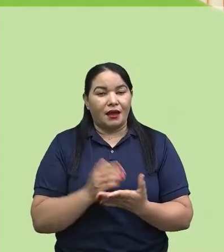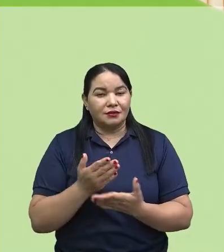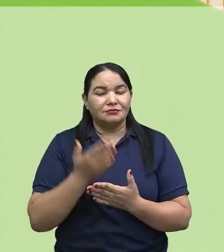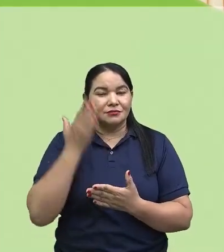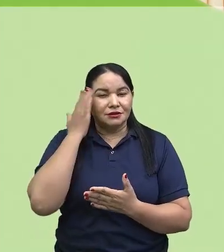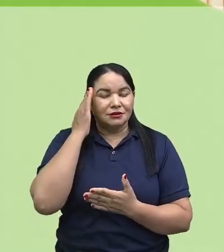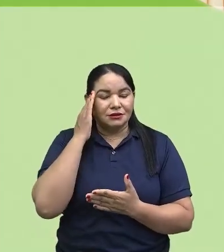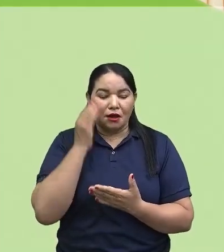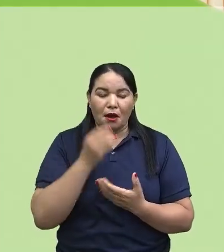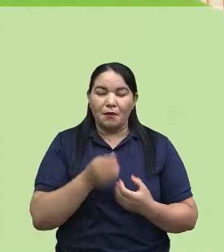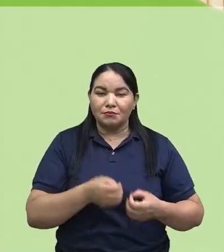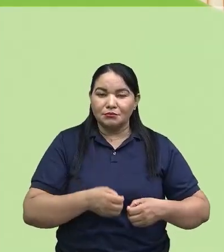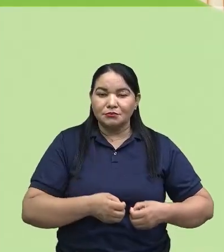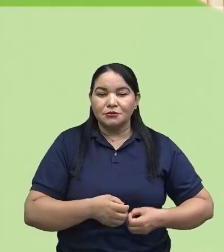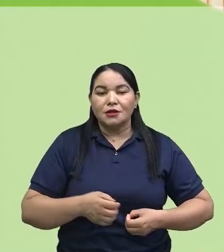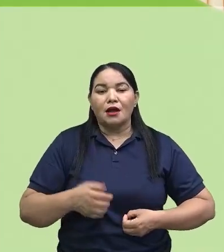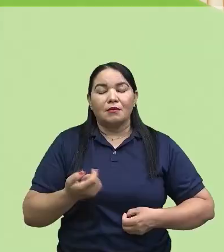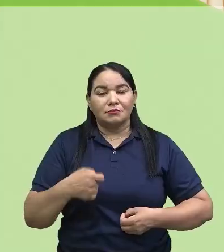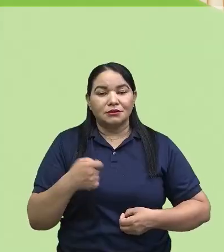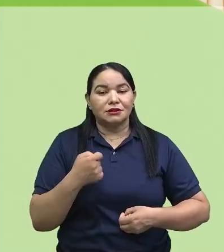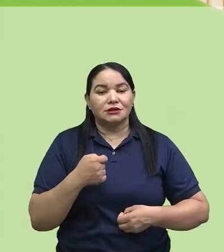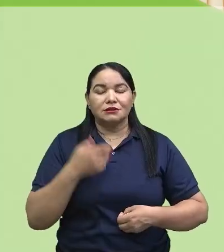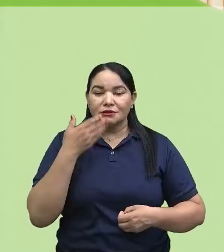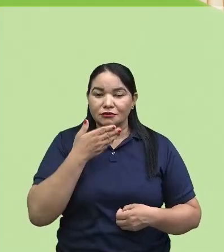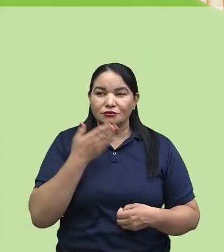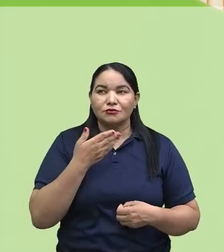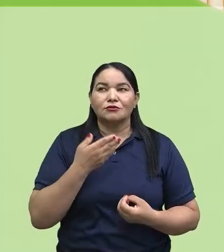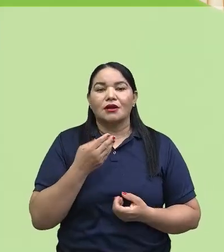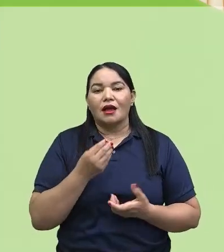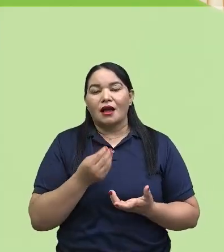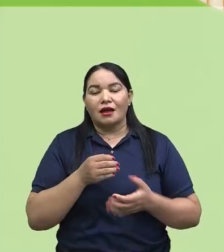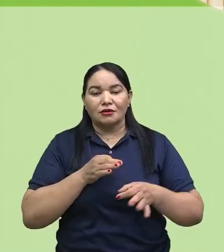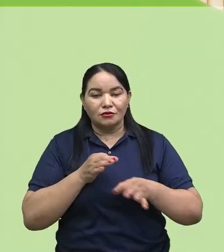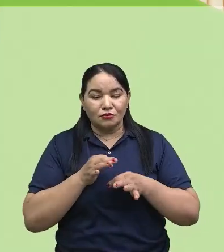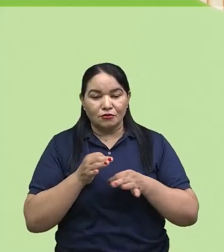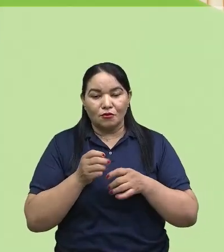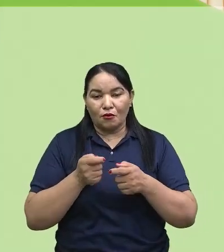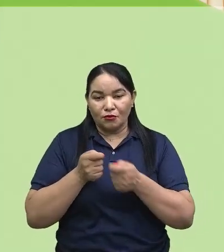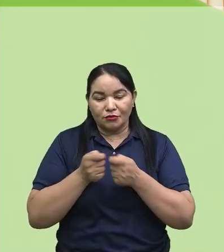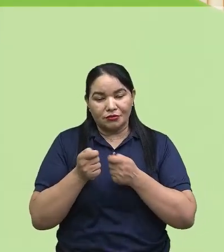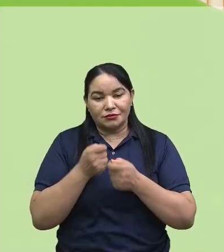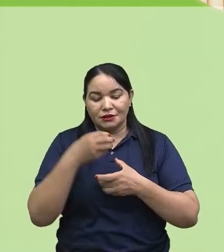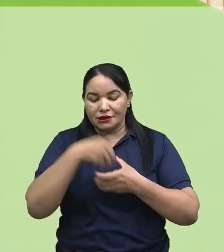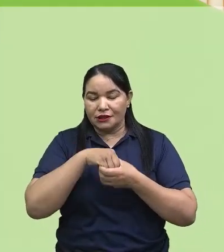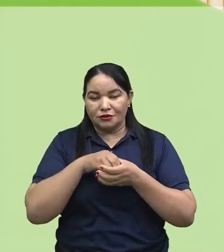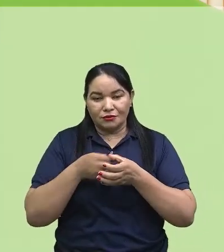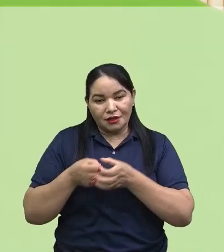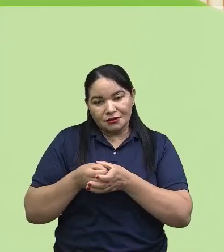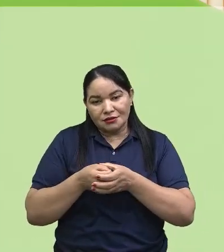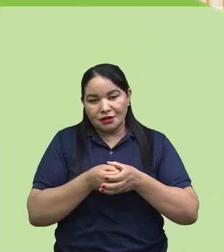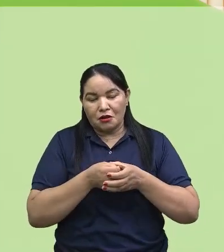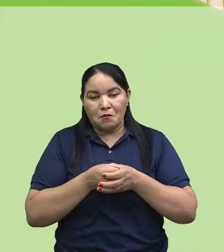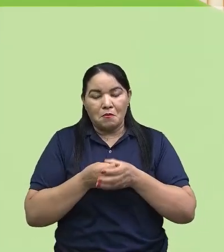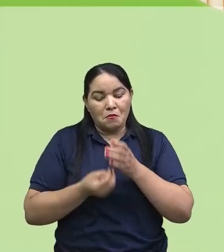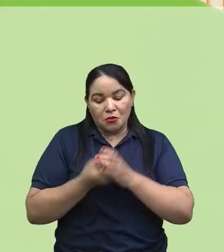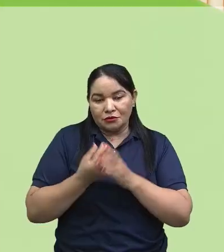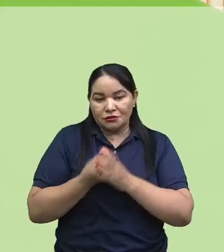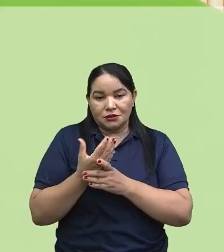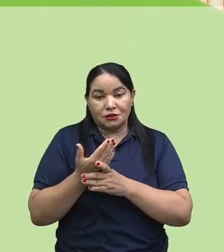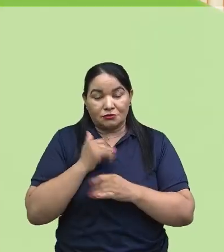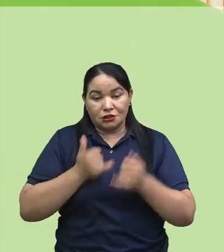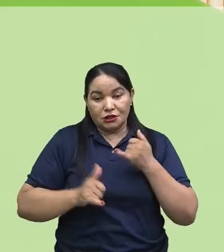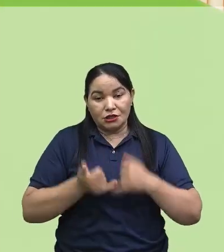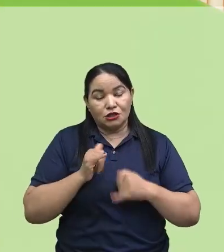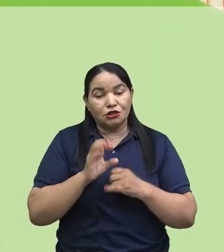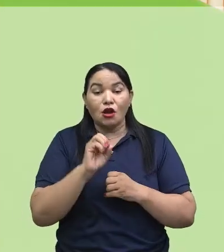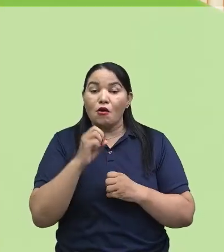precisar dessa insulina para colocar essa glicose dentro das células. Para produção de energia ou para